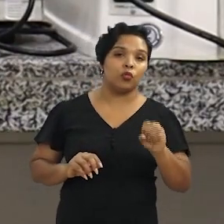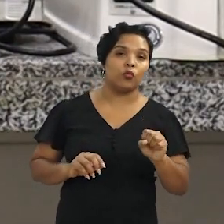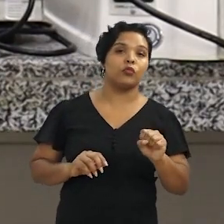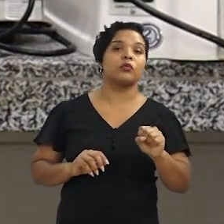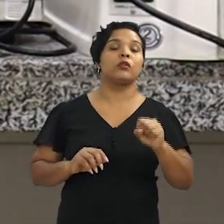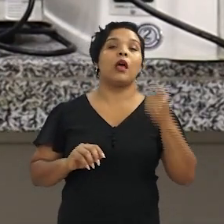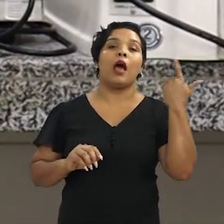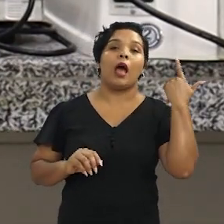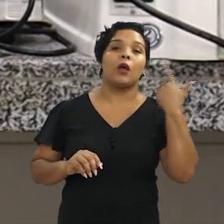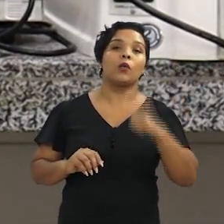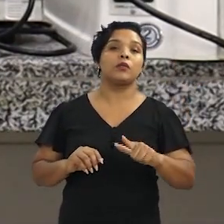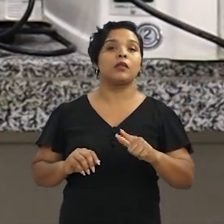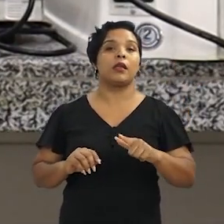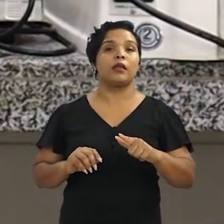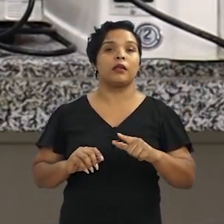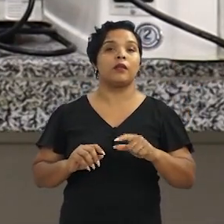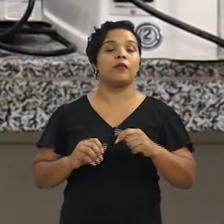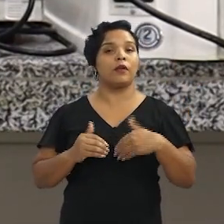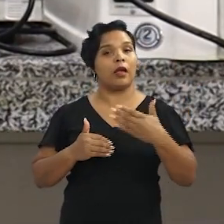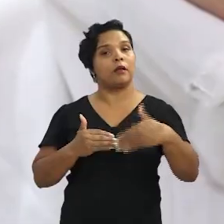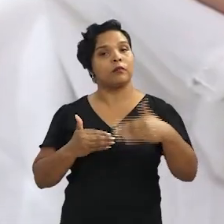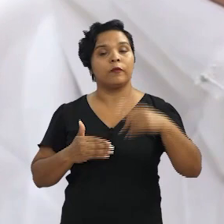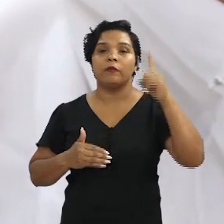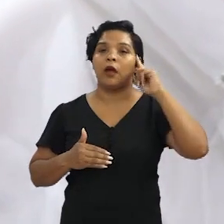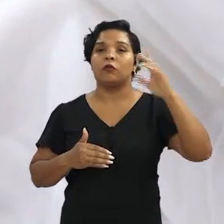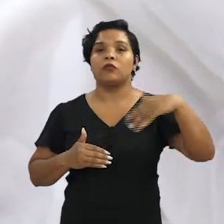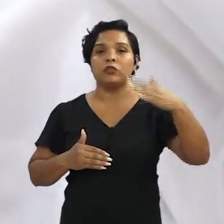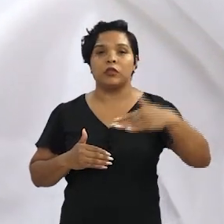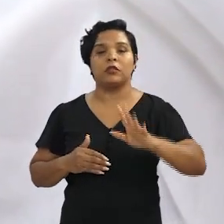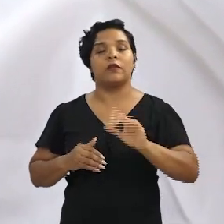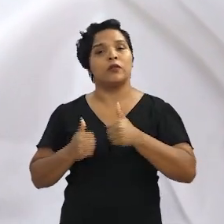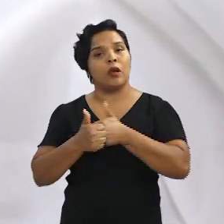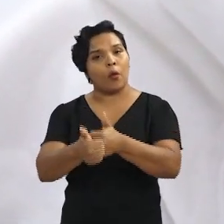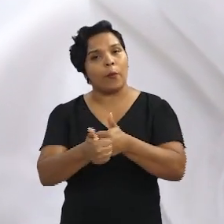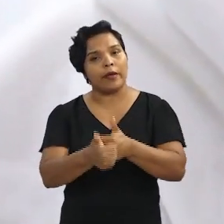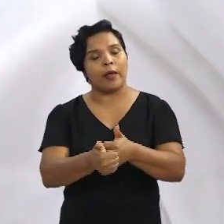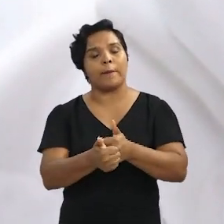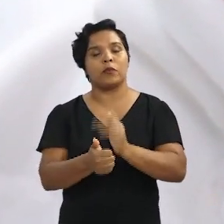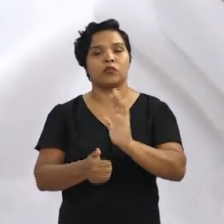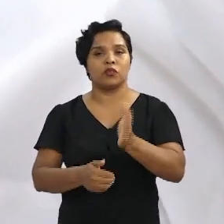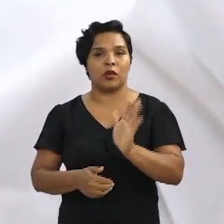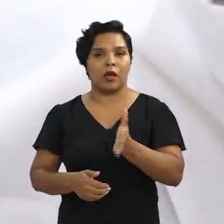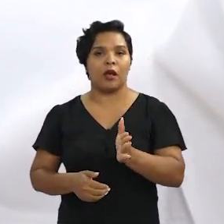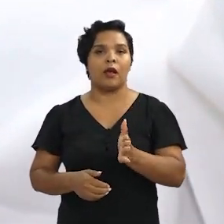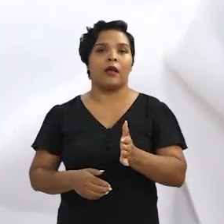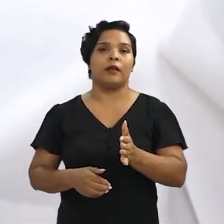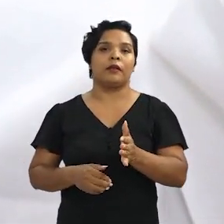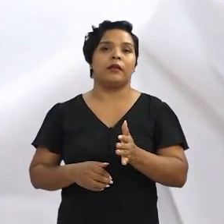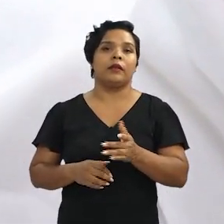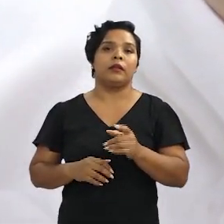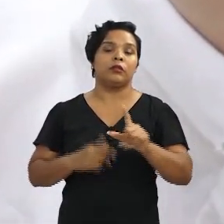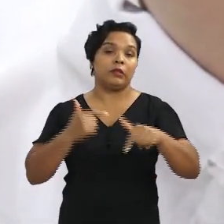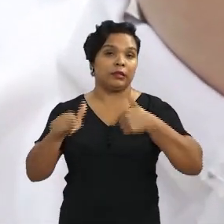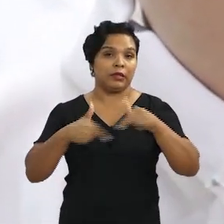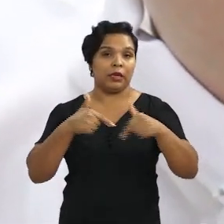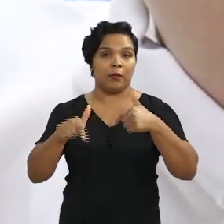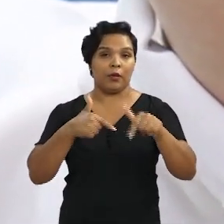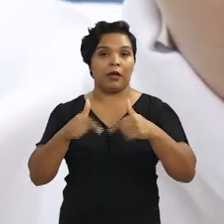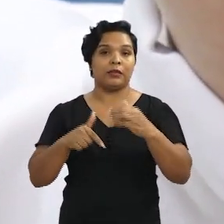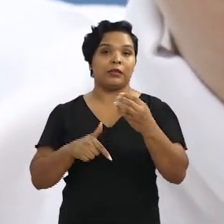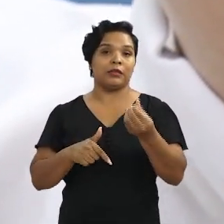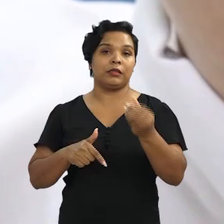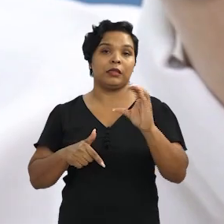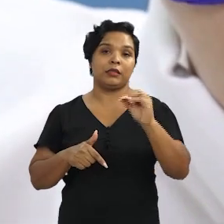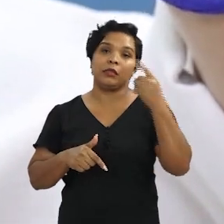suspensos, e aí eles conseguem ser estáveis por vários dias, né? Nós fizemos o acompanhamento no caso desse trabalho,